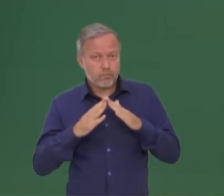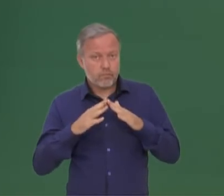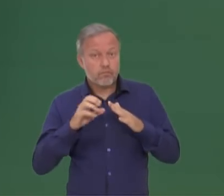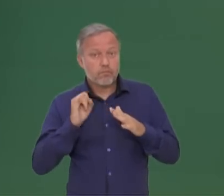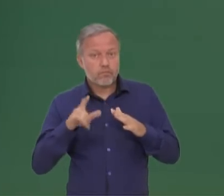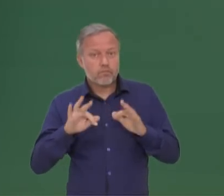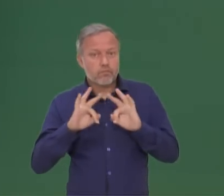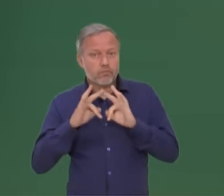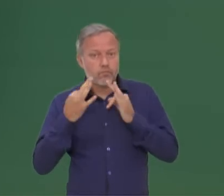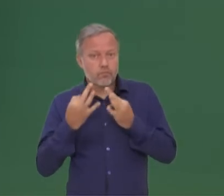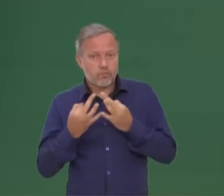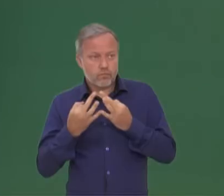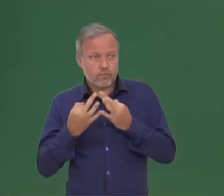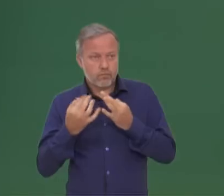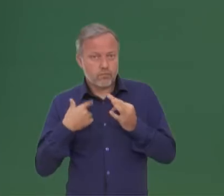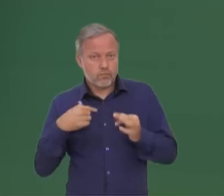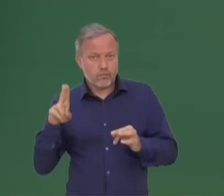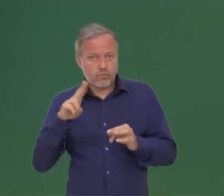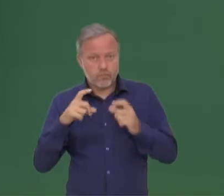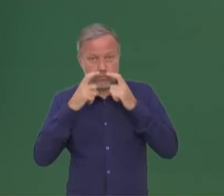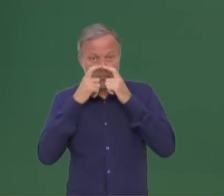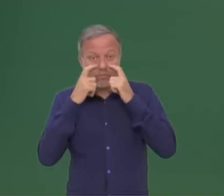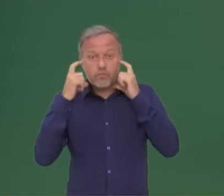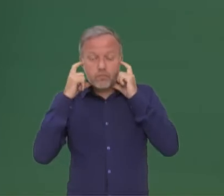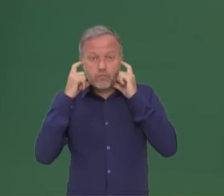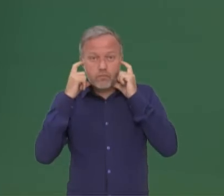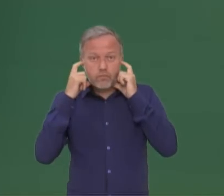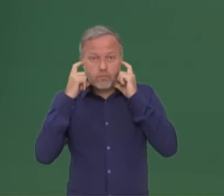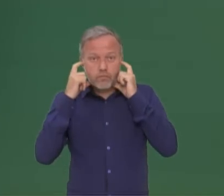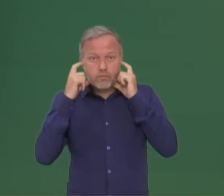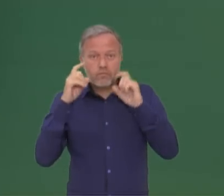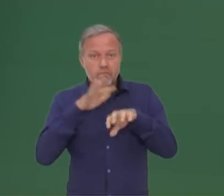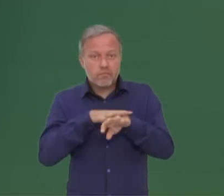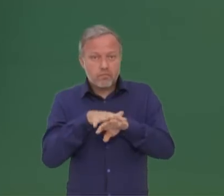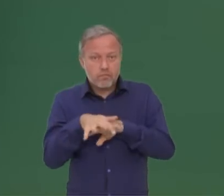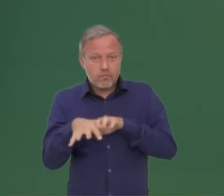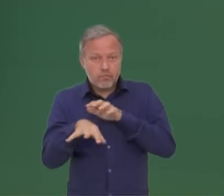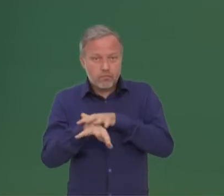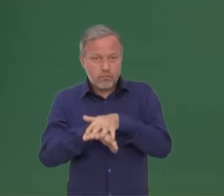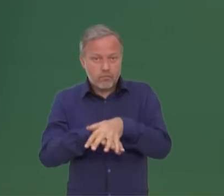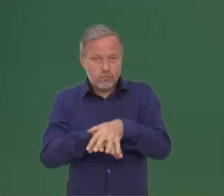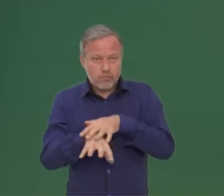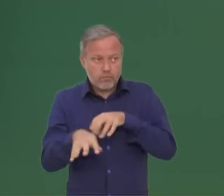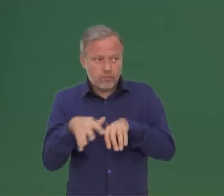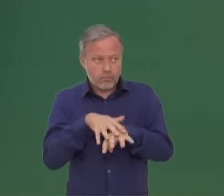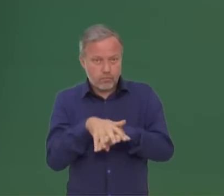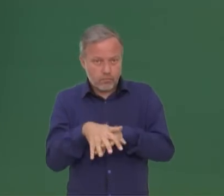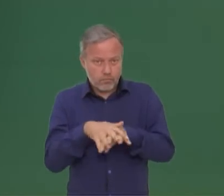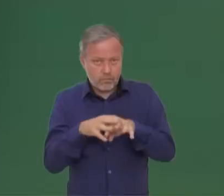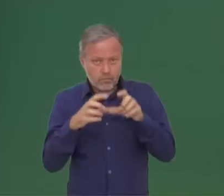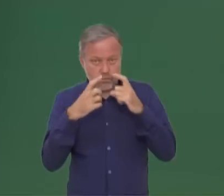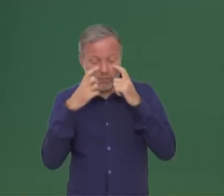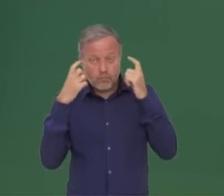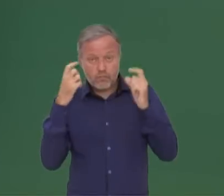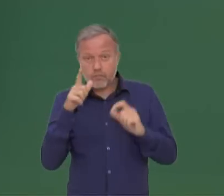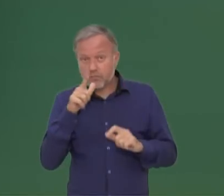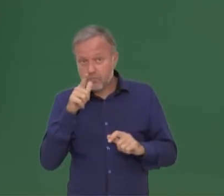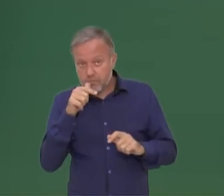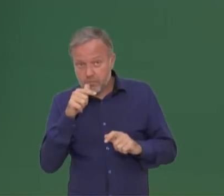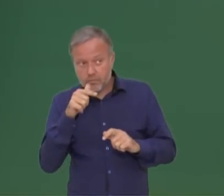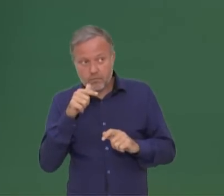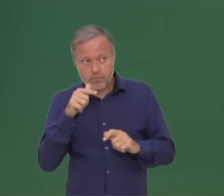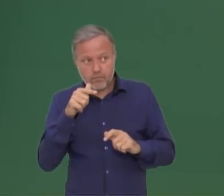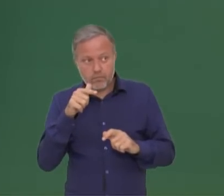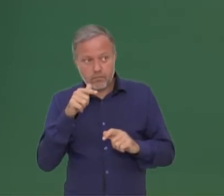tiver que sair, que utilize máscara, que tenha toda a higienização, um sabonete, com água, com álcool,